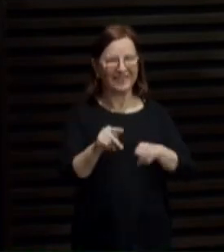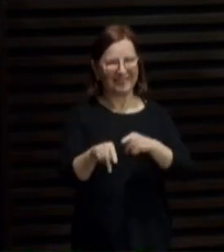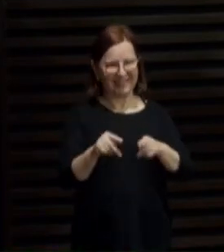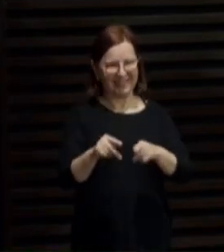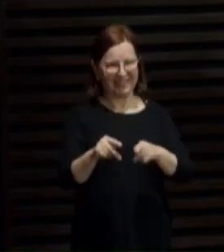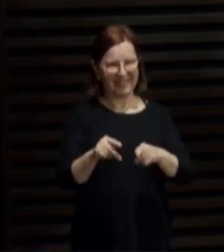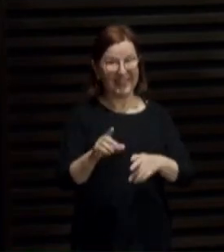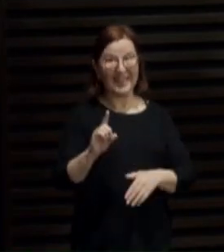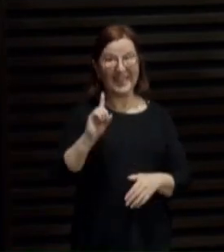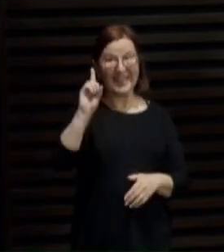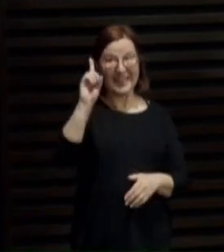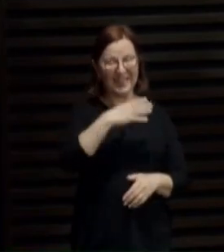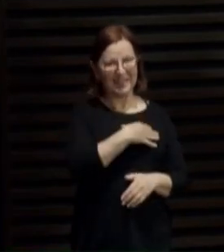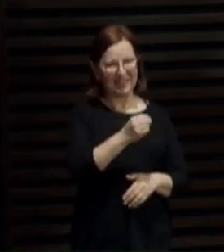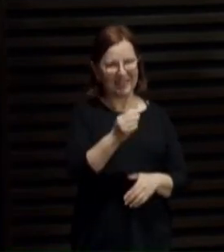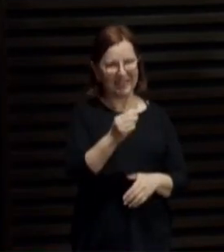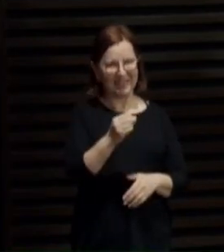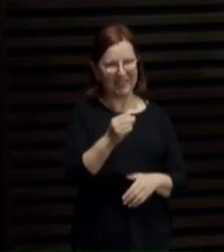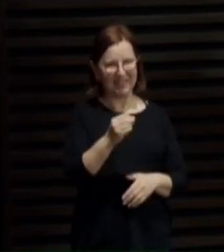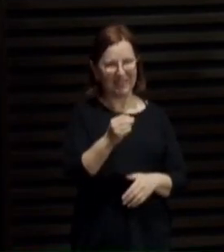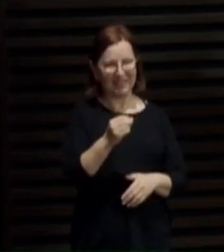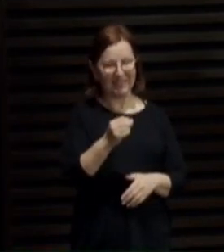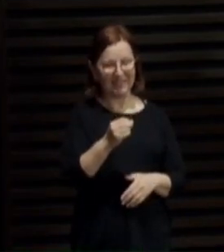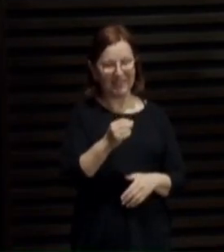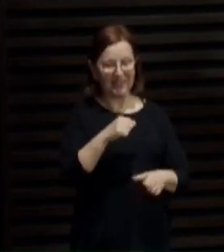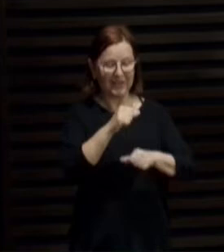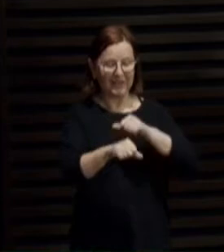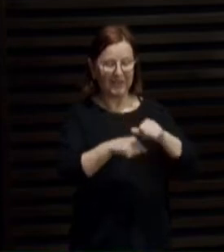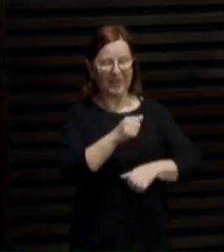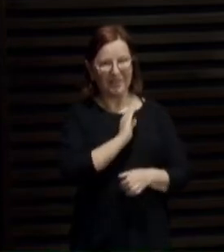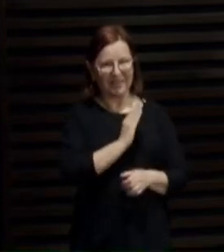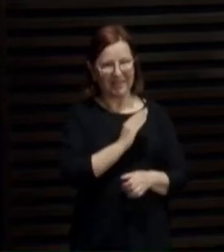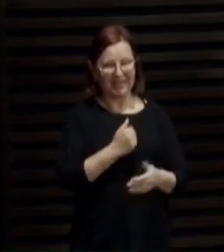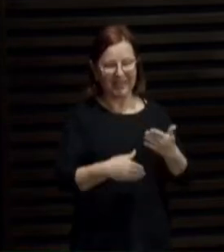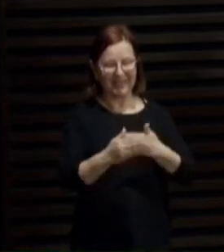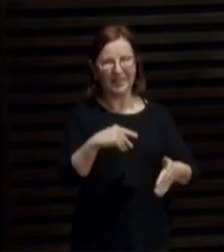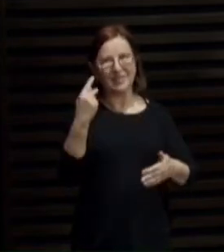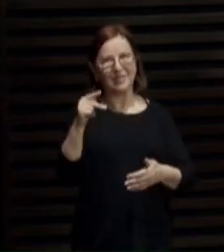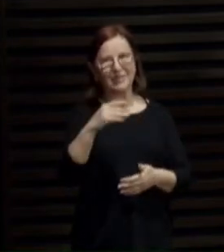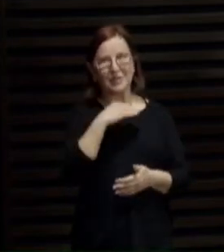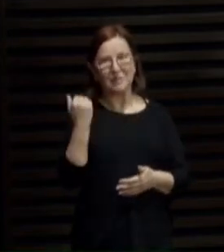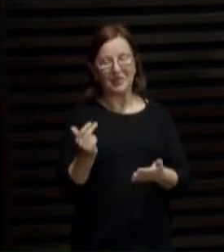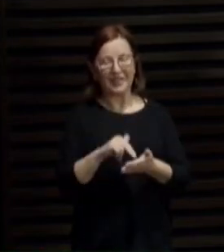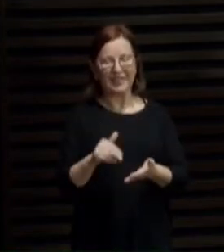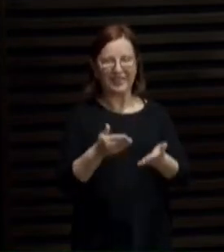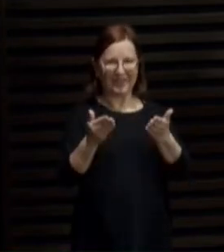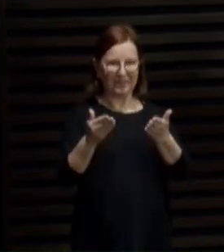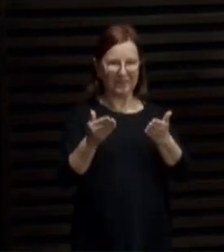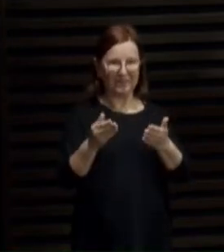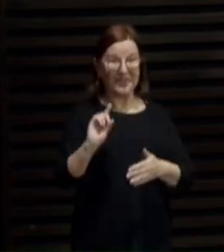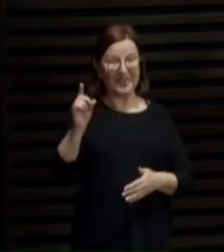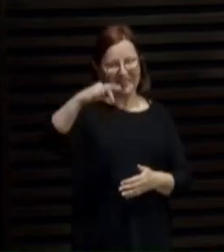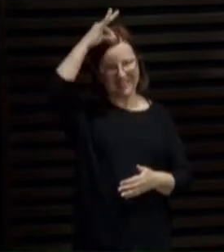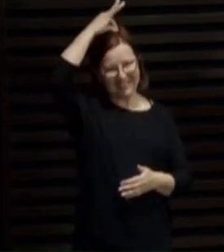Deus Filho os regenera pela sua morte e ressurreição. E Deus Espírito